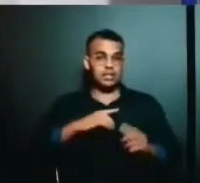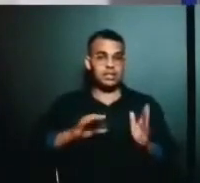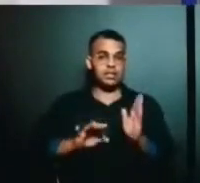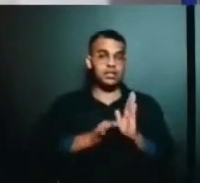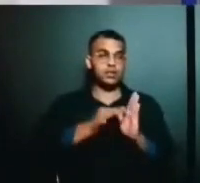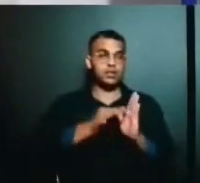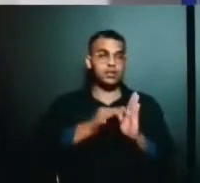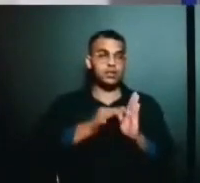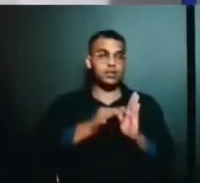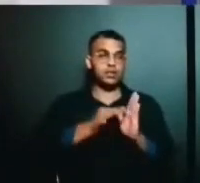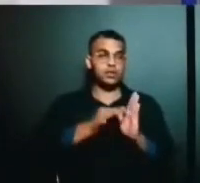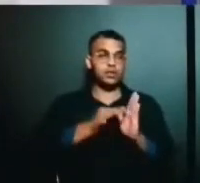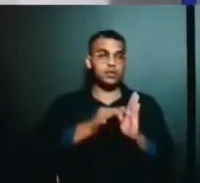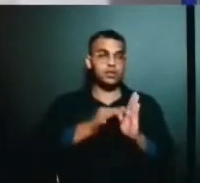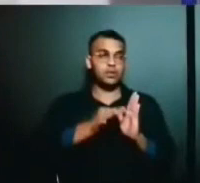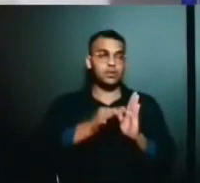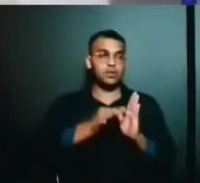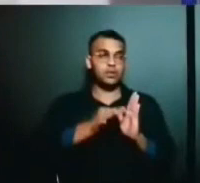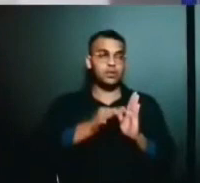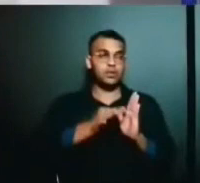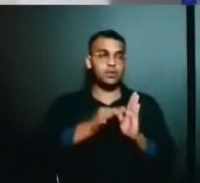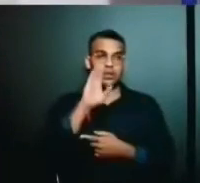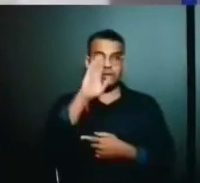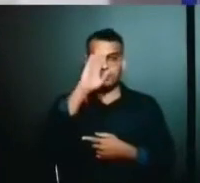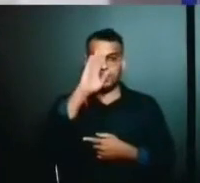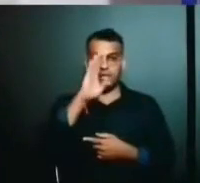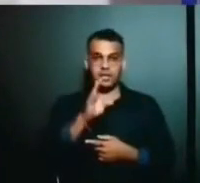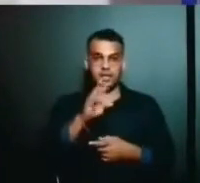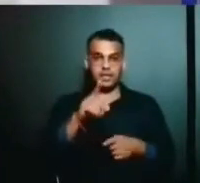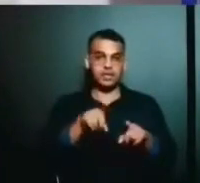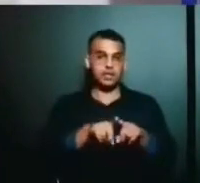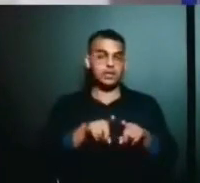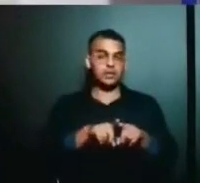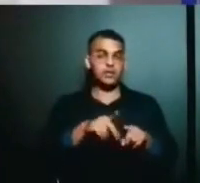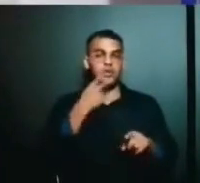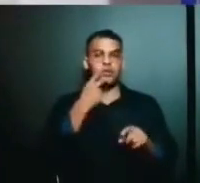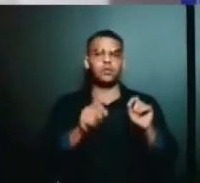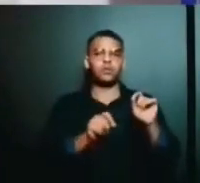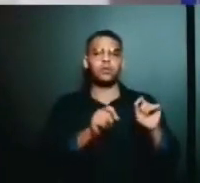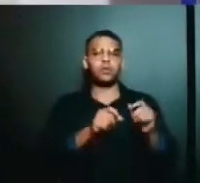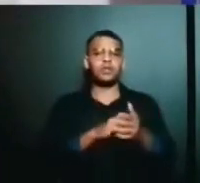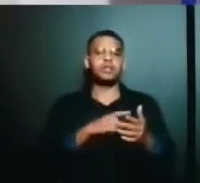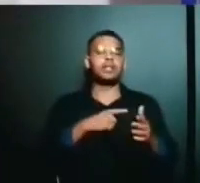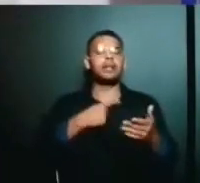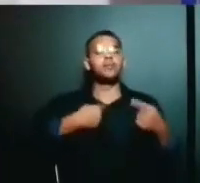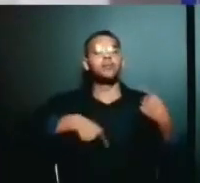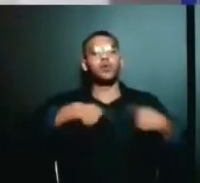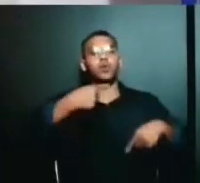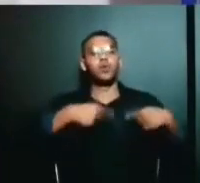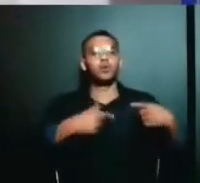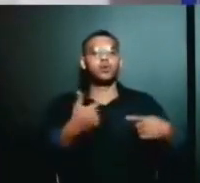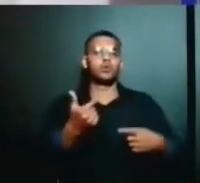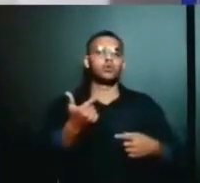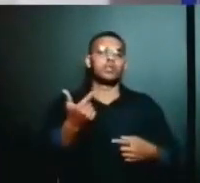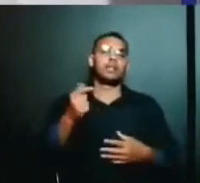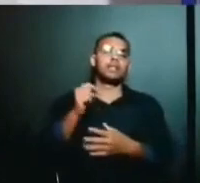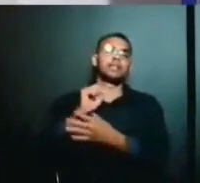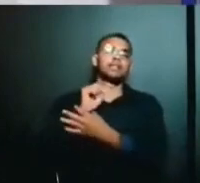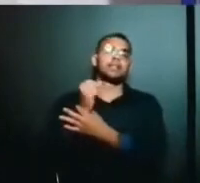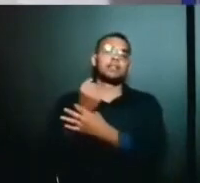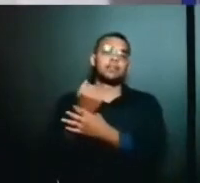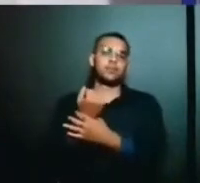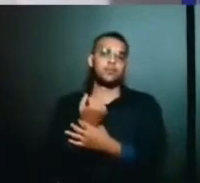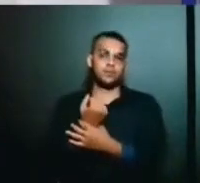executivas voltando a políticas que não trariam segurança doméstica ou segurança